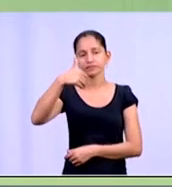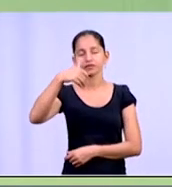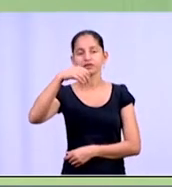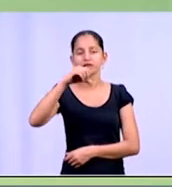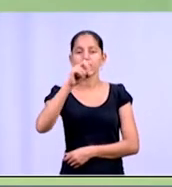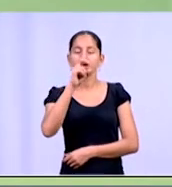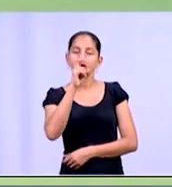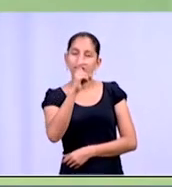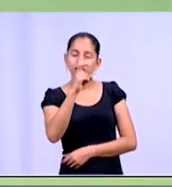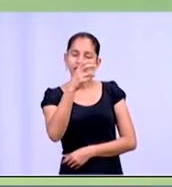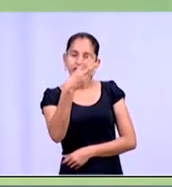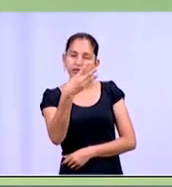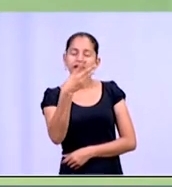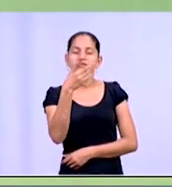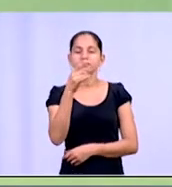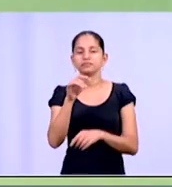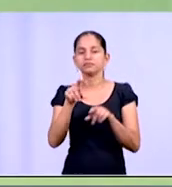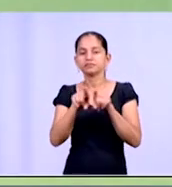1963. E, por último,